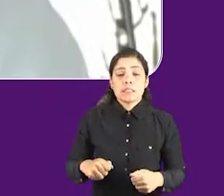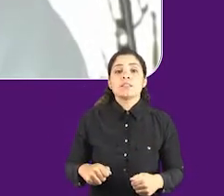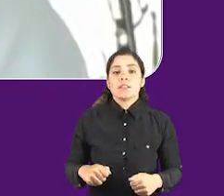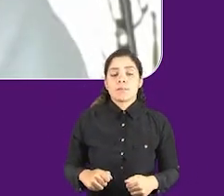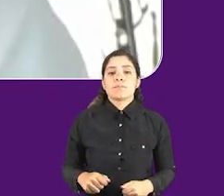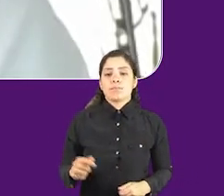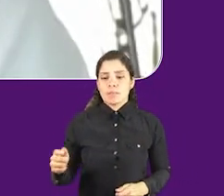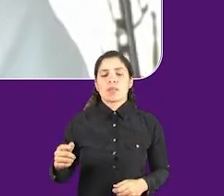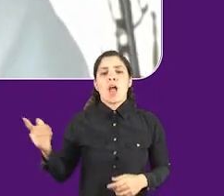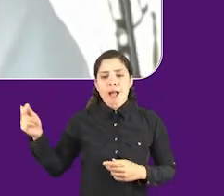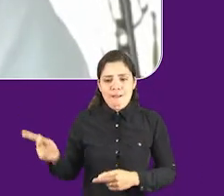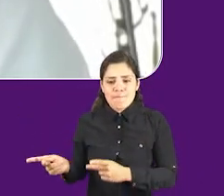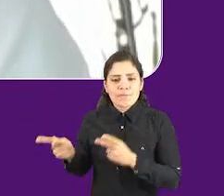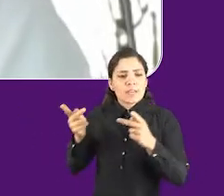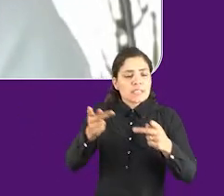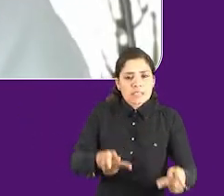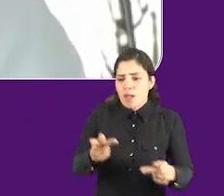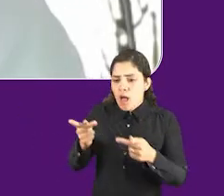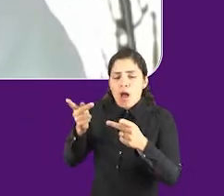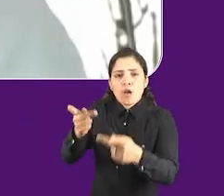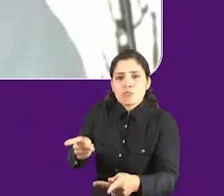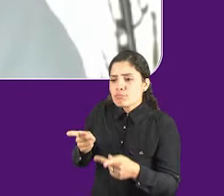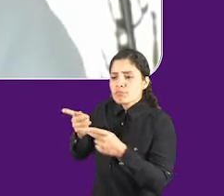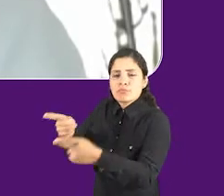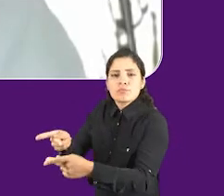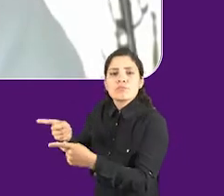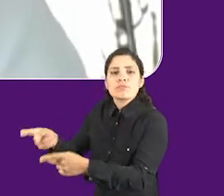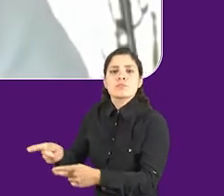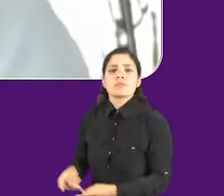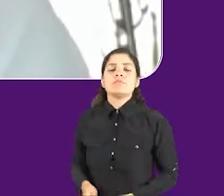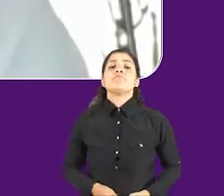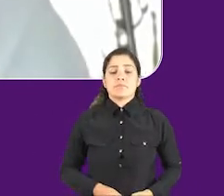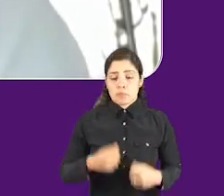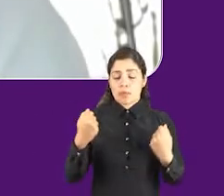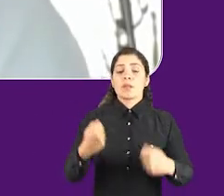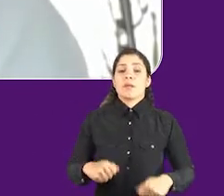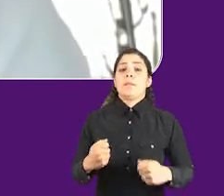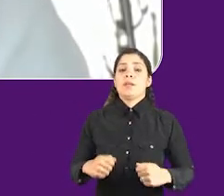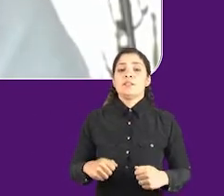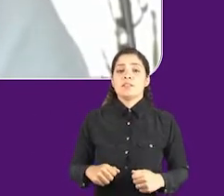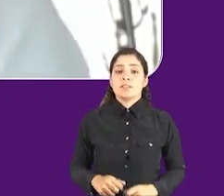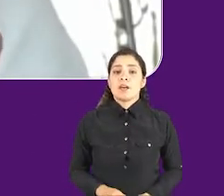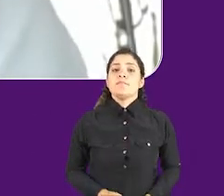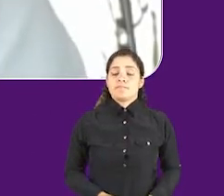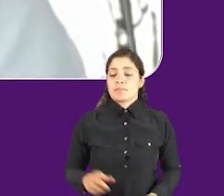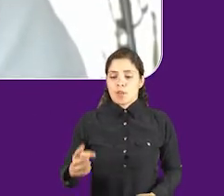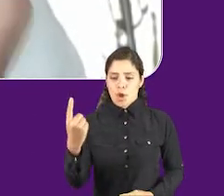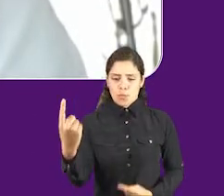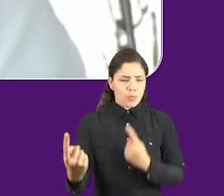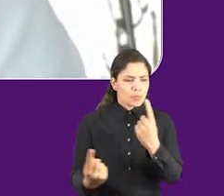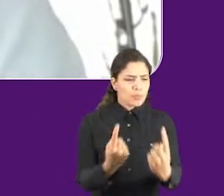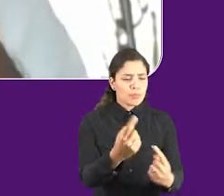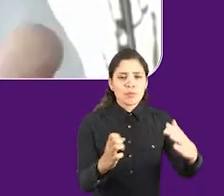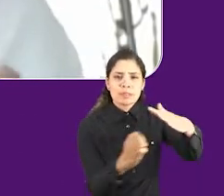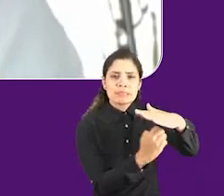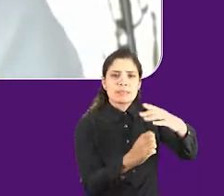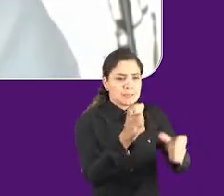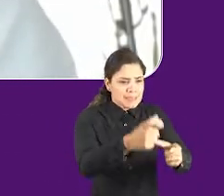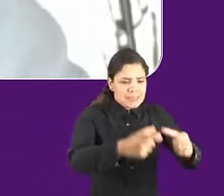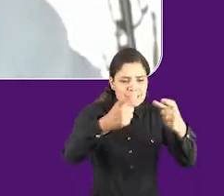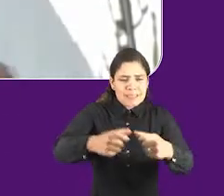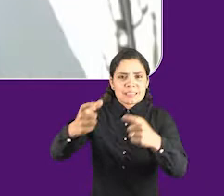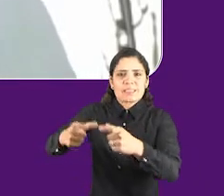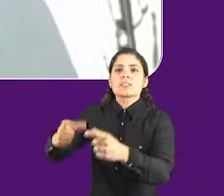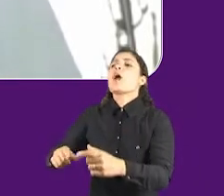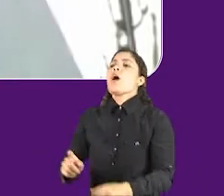18 meses ele visitou todas as fábricas ou seis títulos a de cada uma das